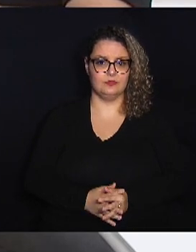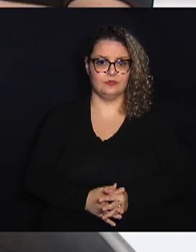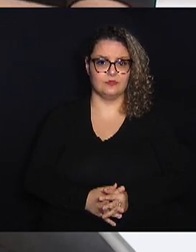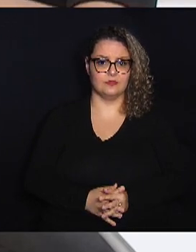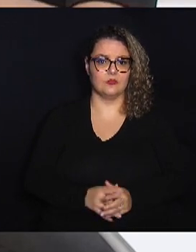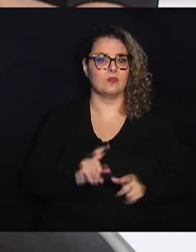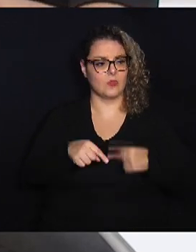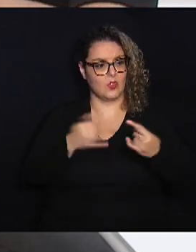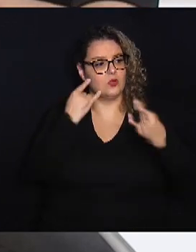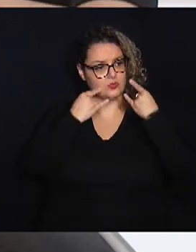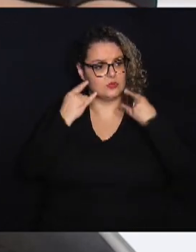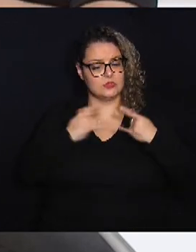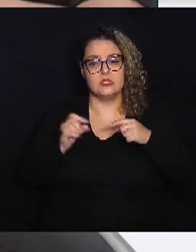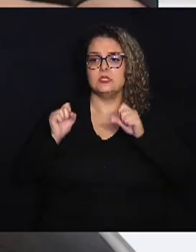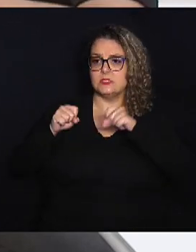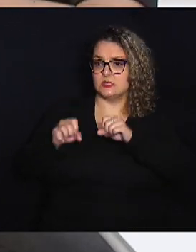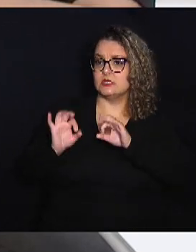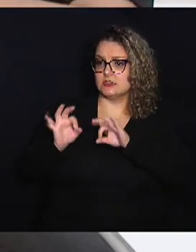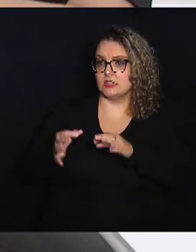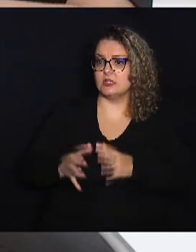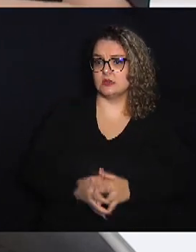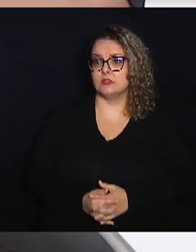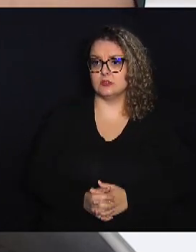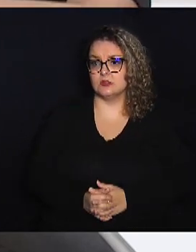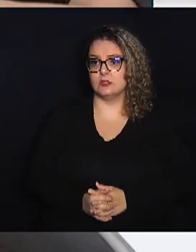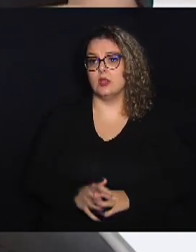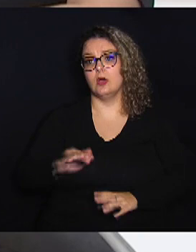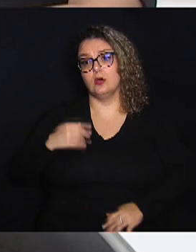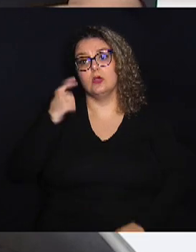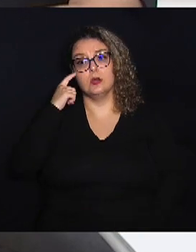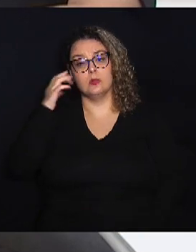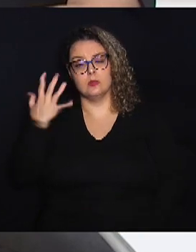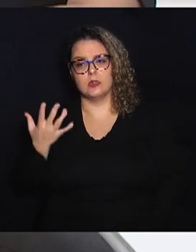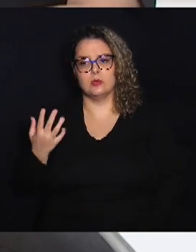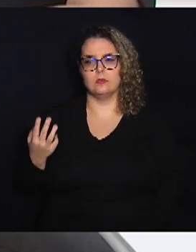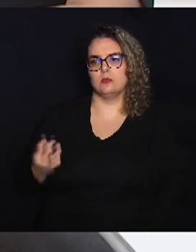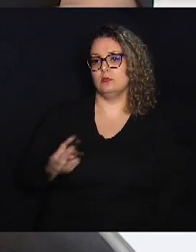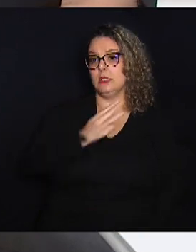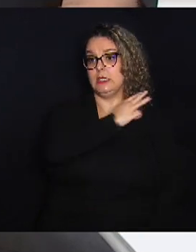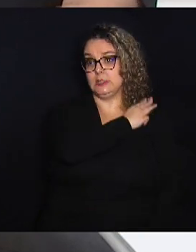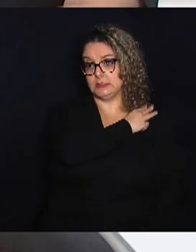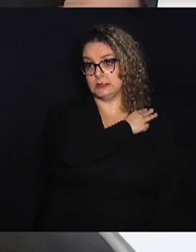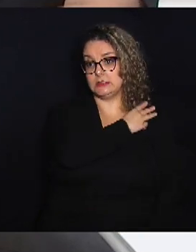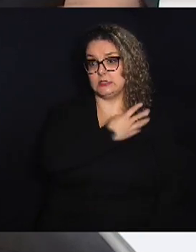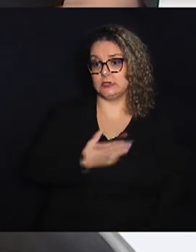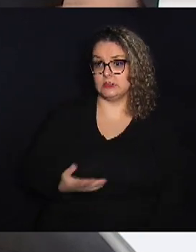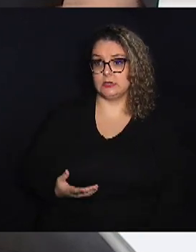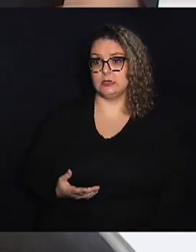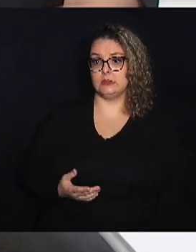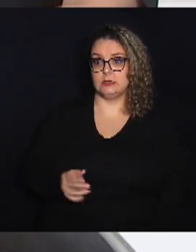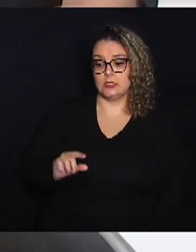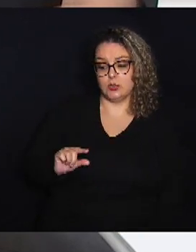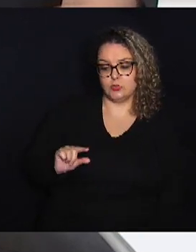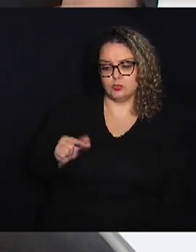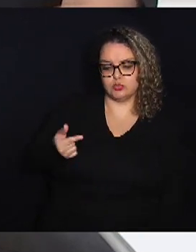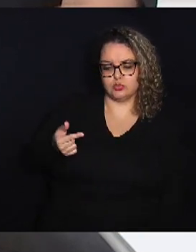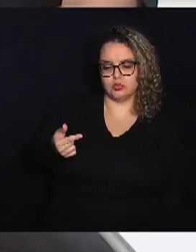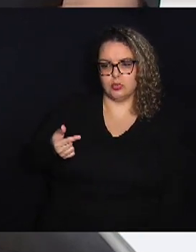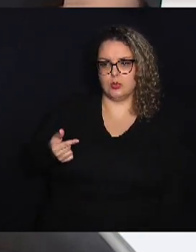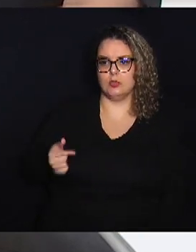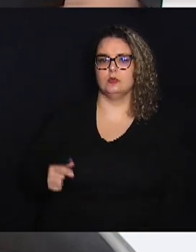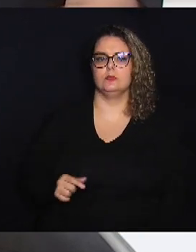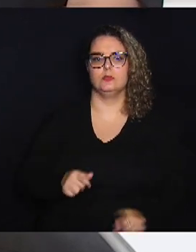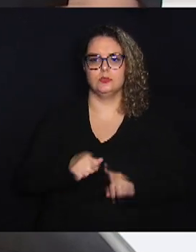outros interesses, né? Exatamente. Agora, quando eu penso, por exemplo, numa terceira série do ensino médio, da virada de chave do